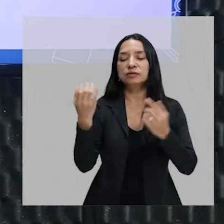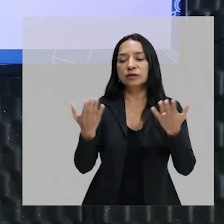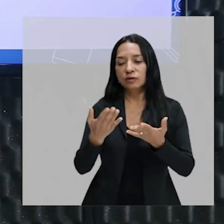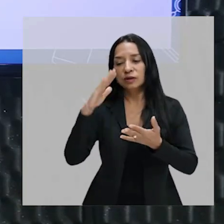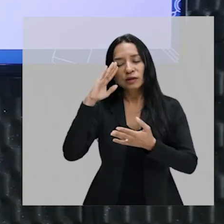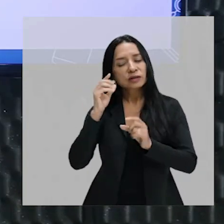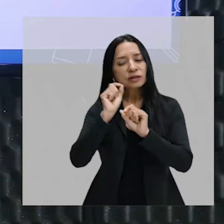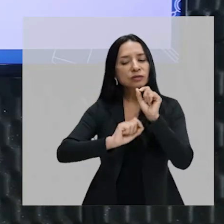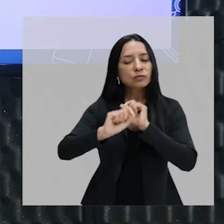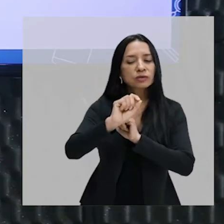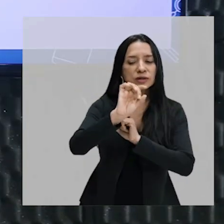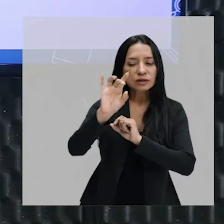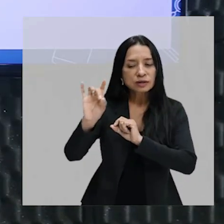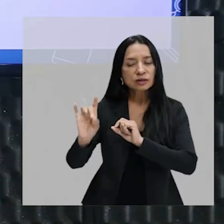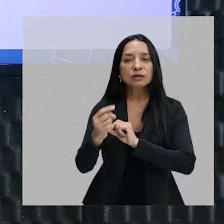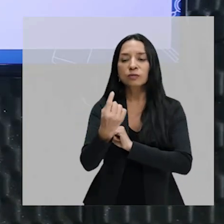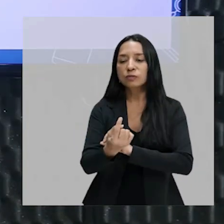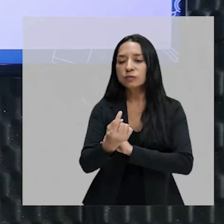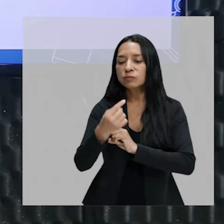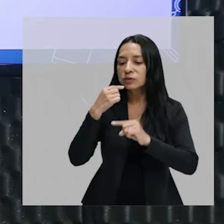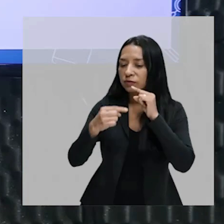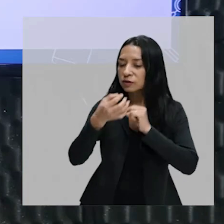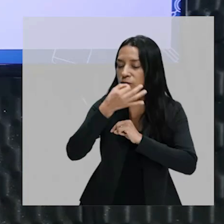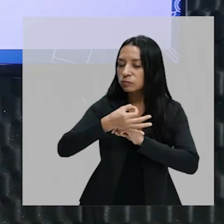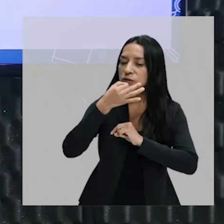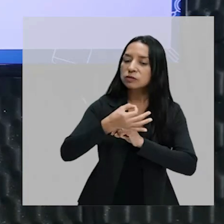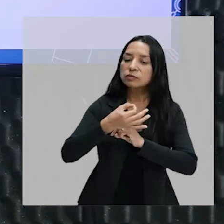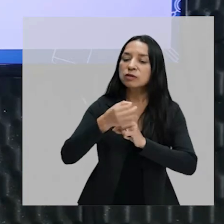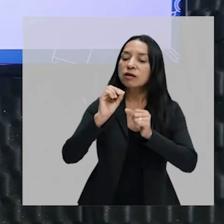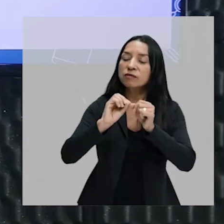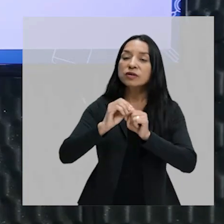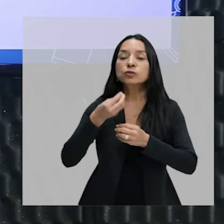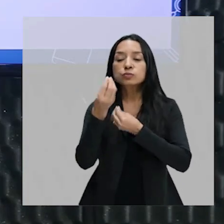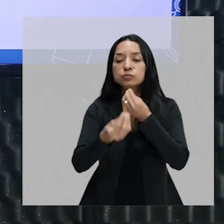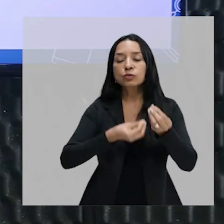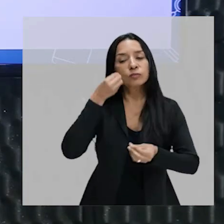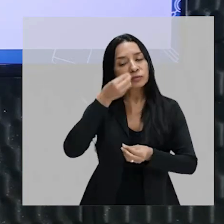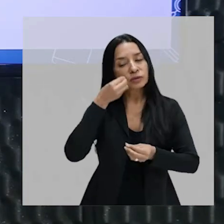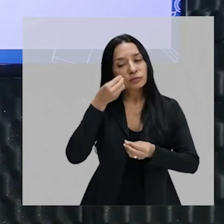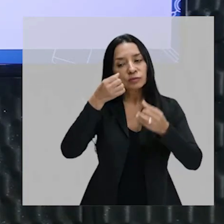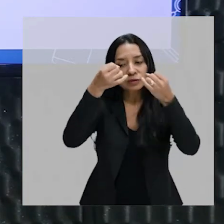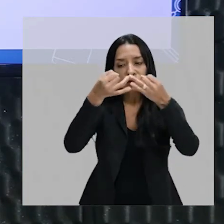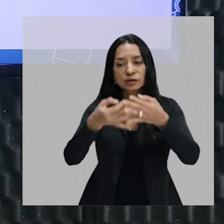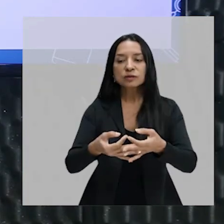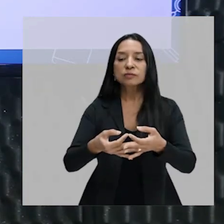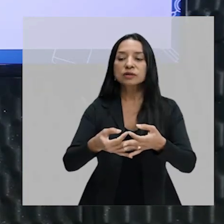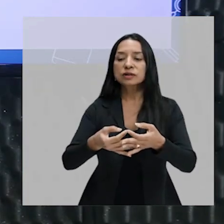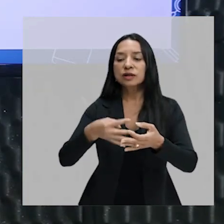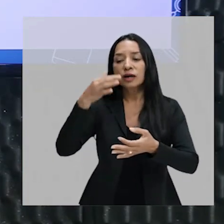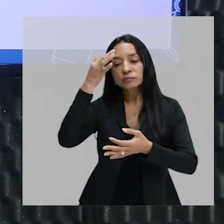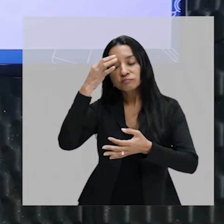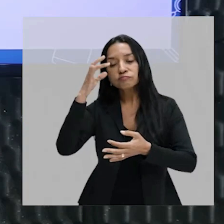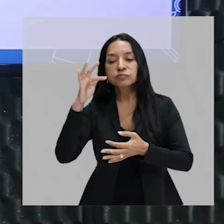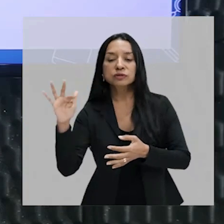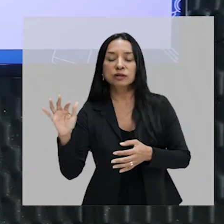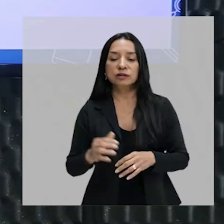vocês entendam o que que cada um defendeu o que que cada um fez como experimento para explicar suas ideias tá primeira